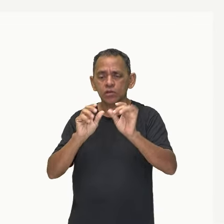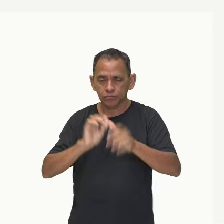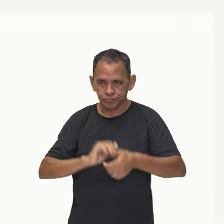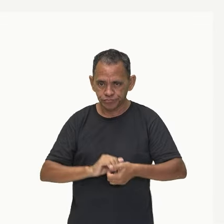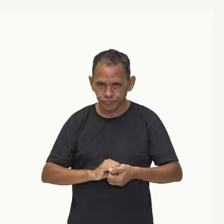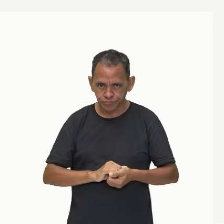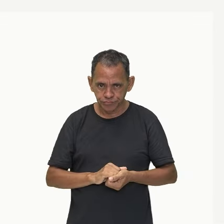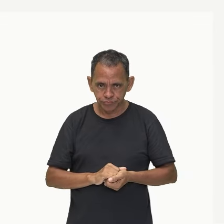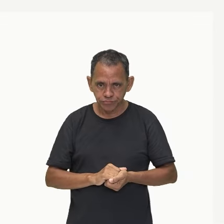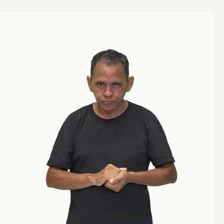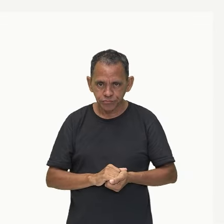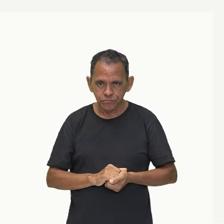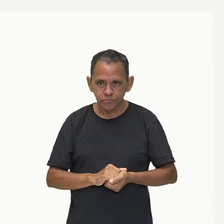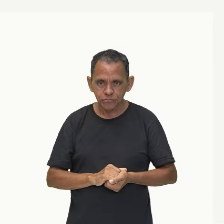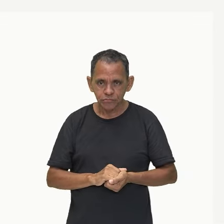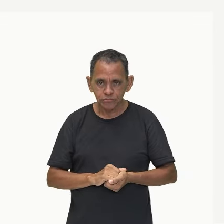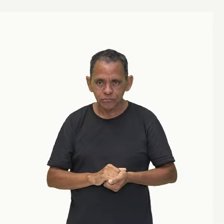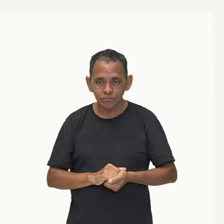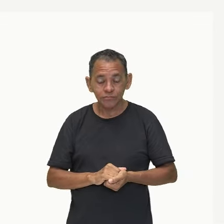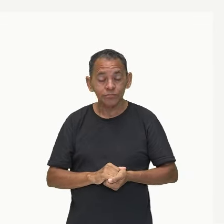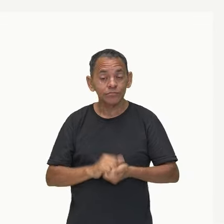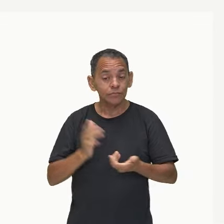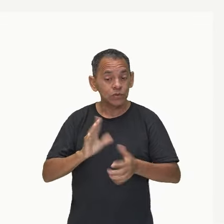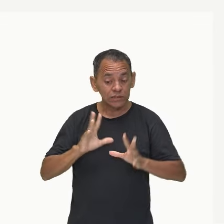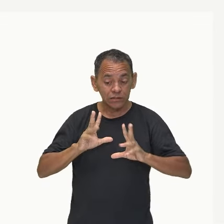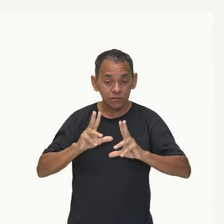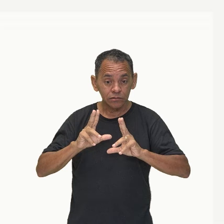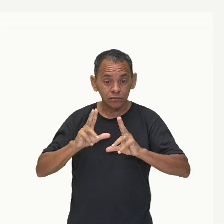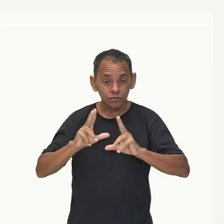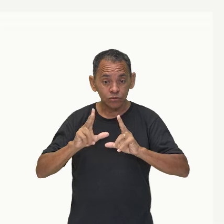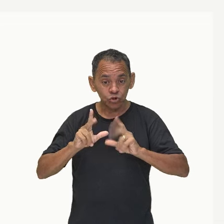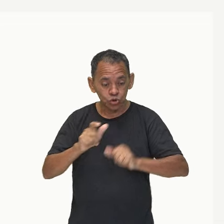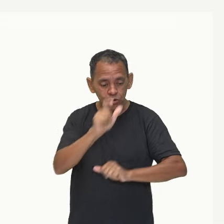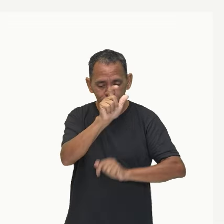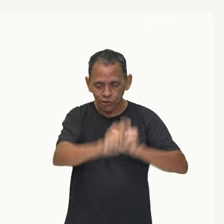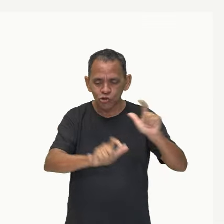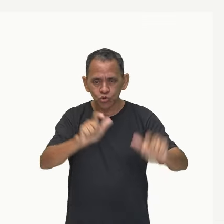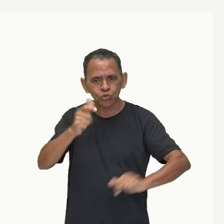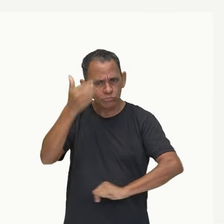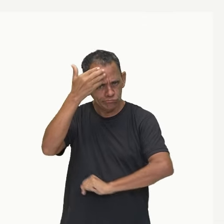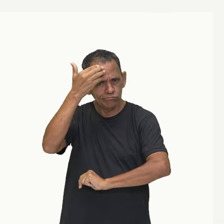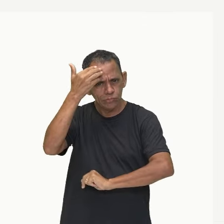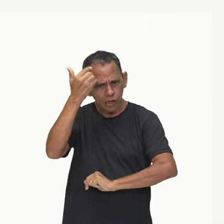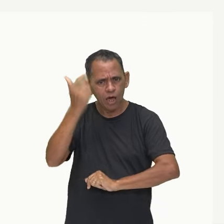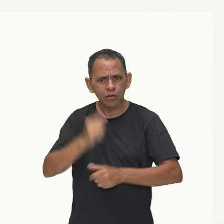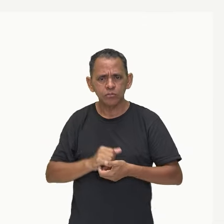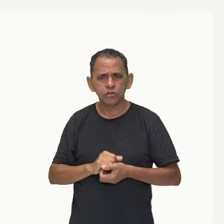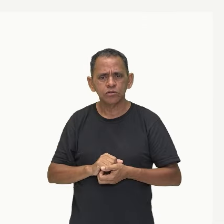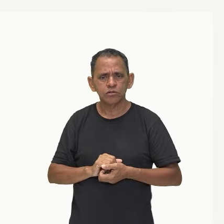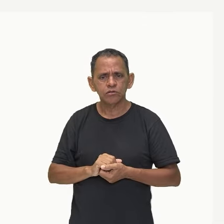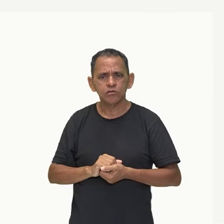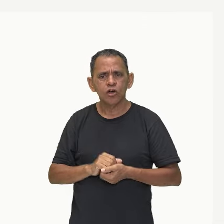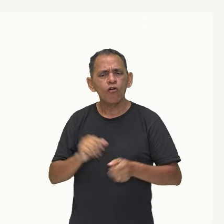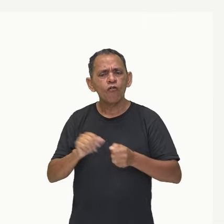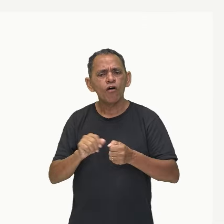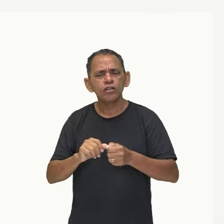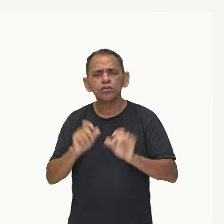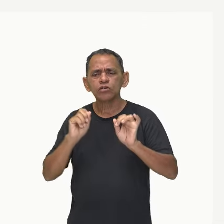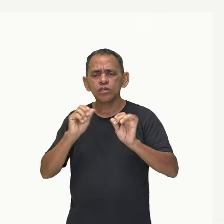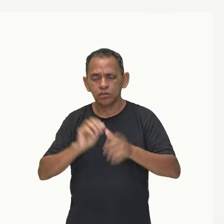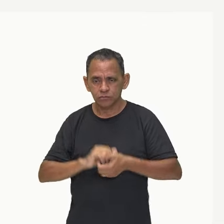Ora, toda pessoa sabe dizer o que faz, né? O que eu faço? Toda pessoa